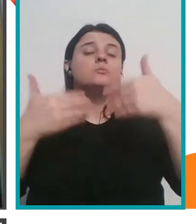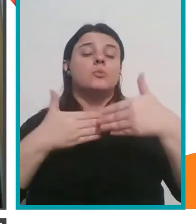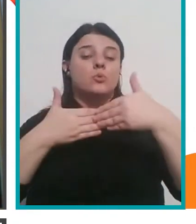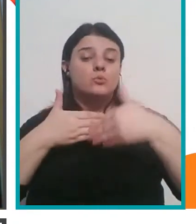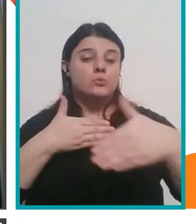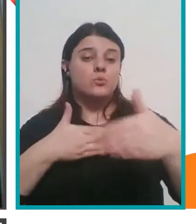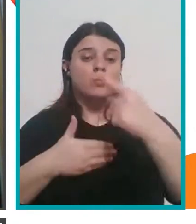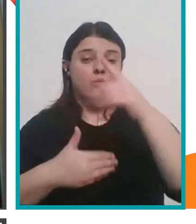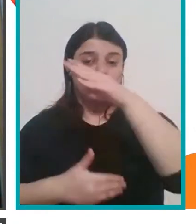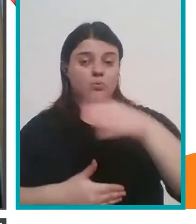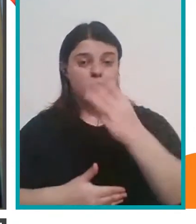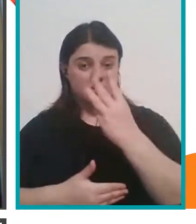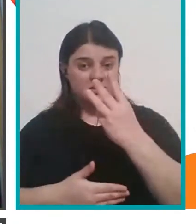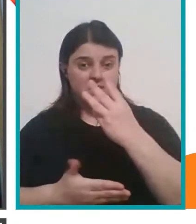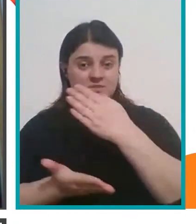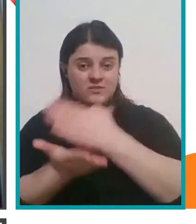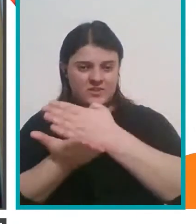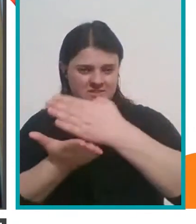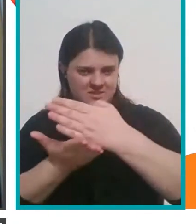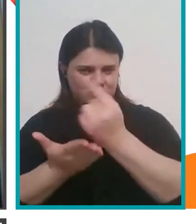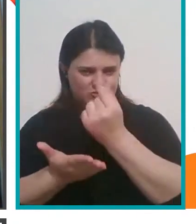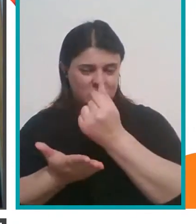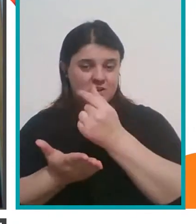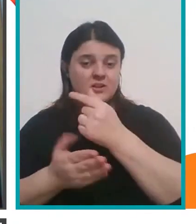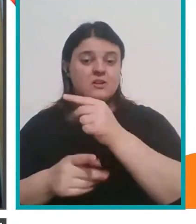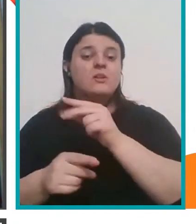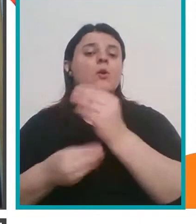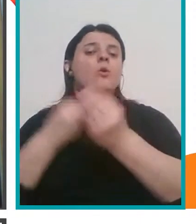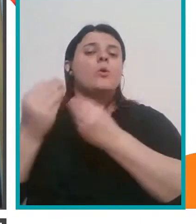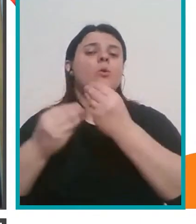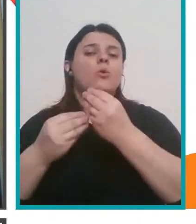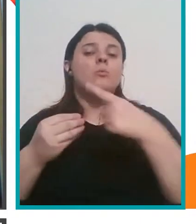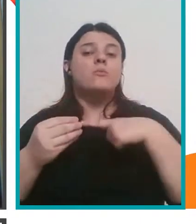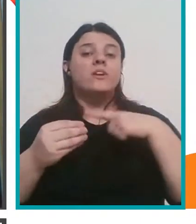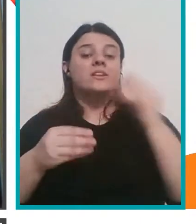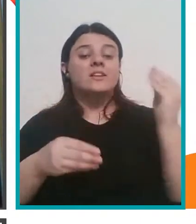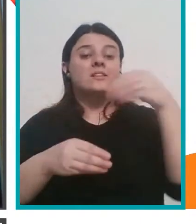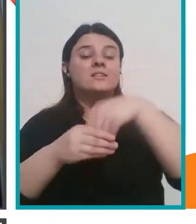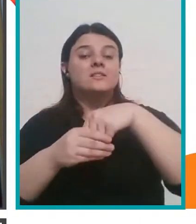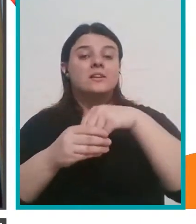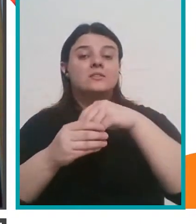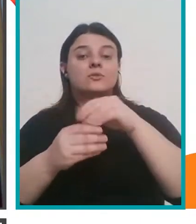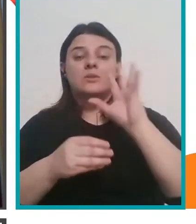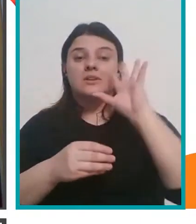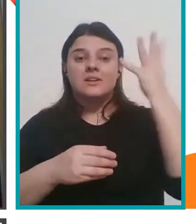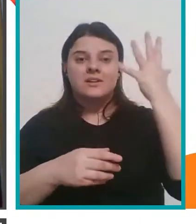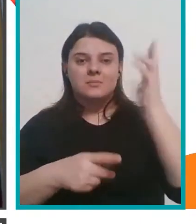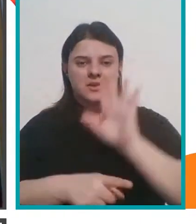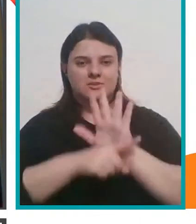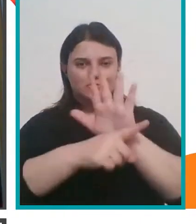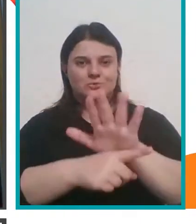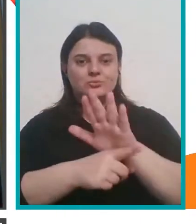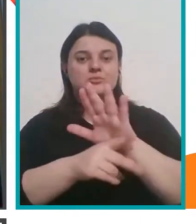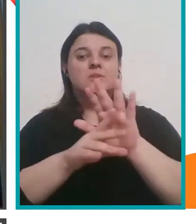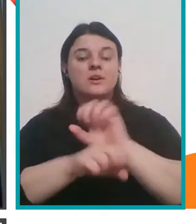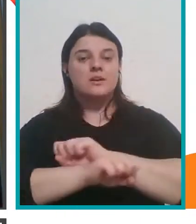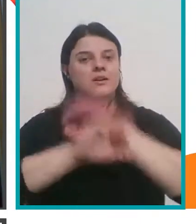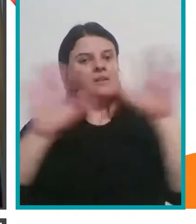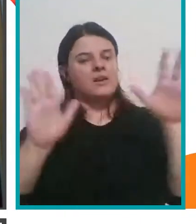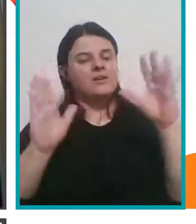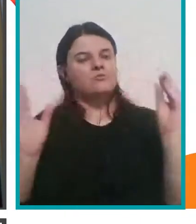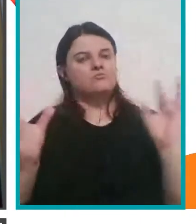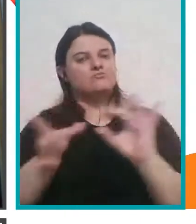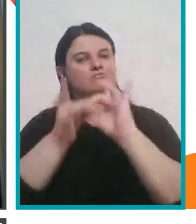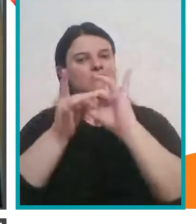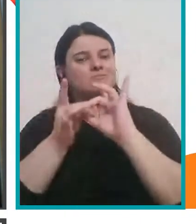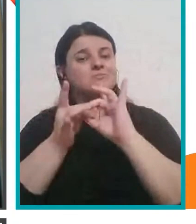1/3 dos financiamentos deverão ter benefícios climáticos mensuráveis e bem específicos. Isso a gente está